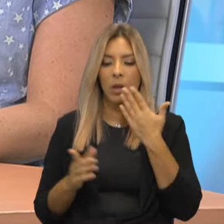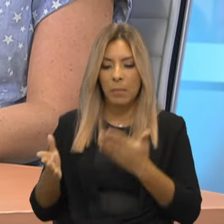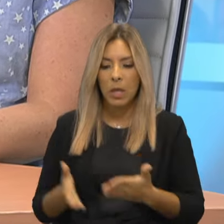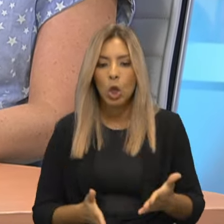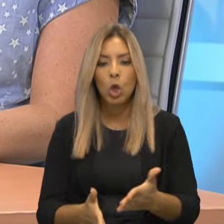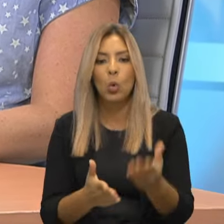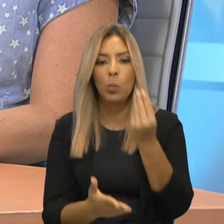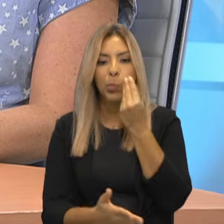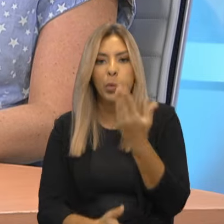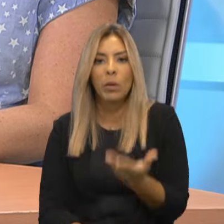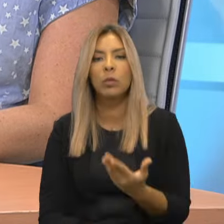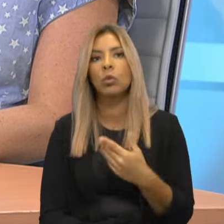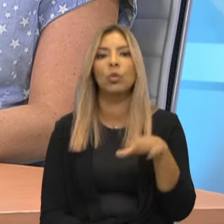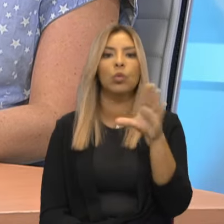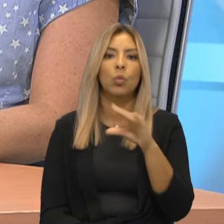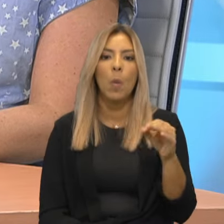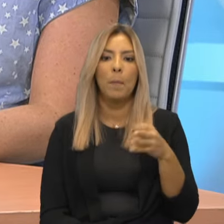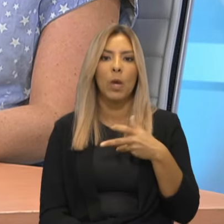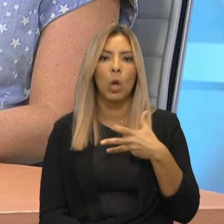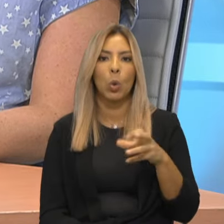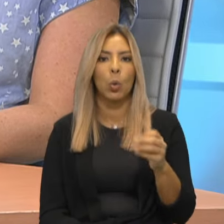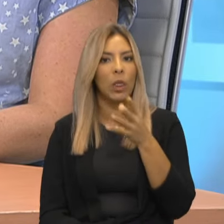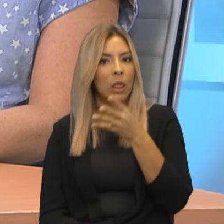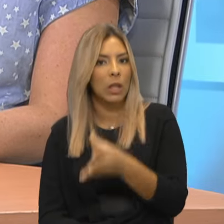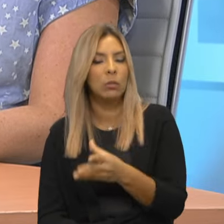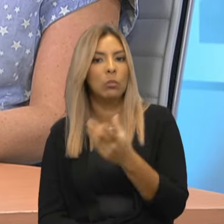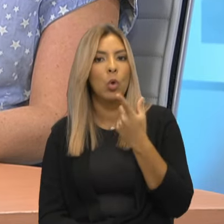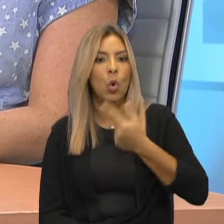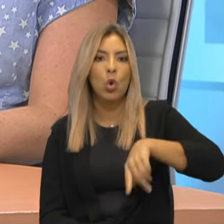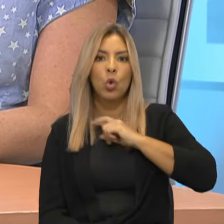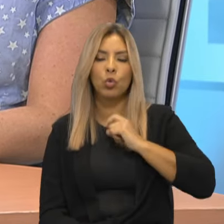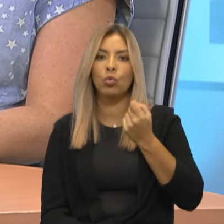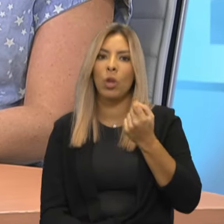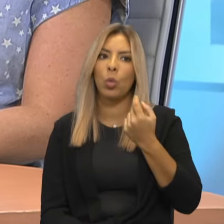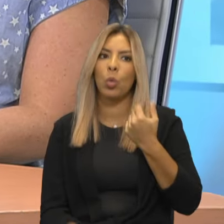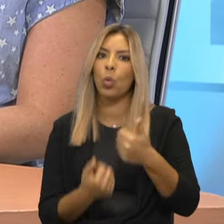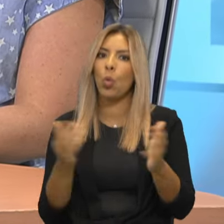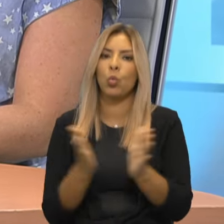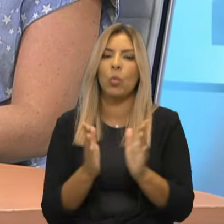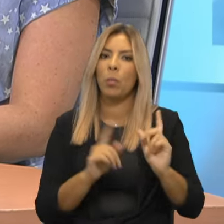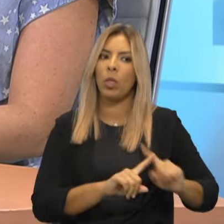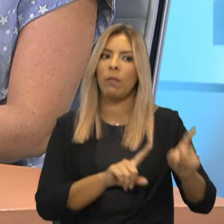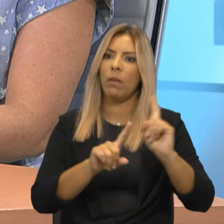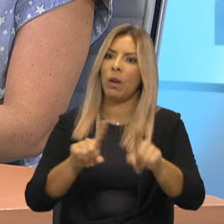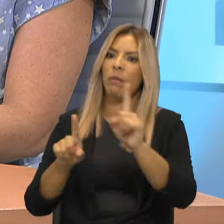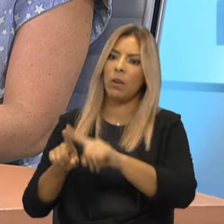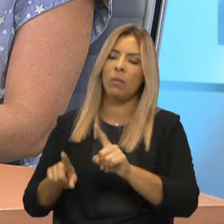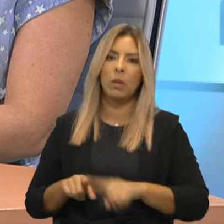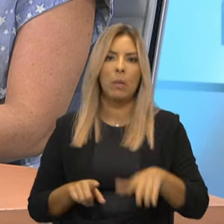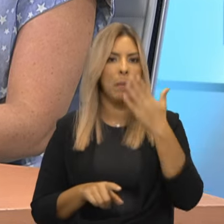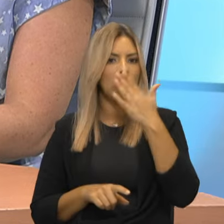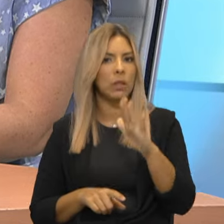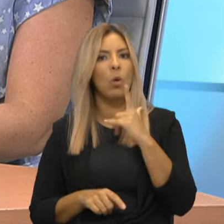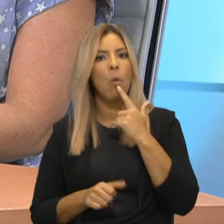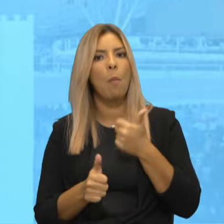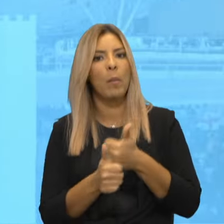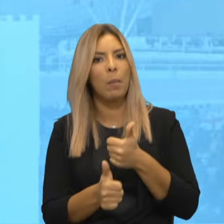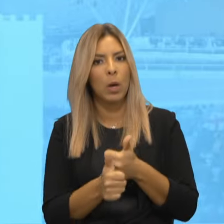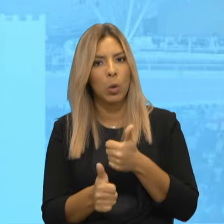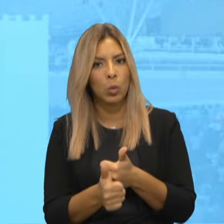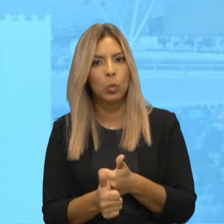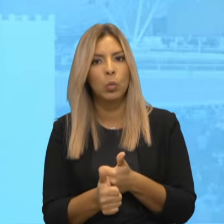Como o João Pedro dizia, são todos diferentes. E, portanto, nós contamos com um grupo de catequese, temos que fazer um acompanhamento quase 1 a 1.